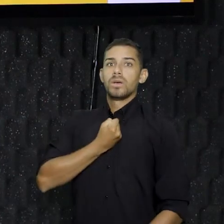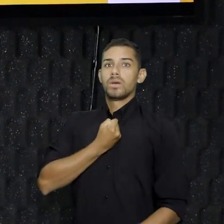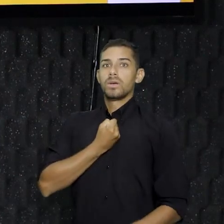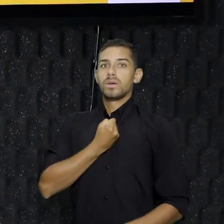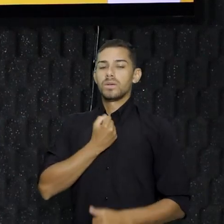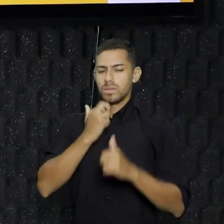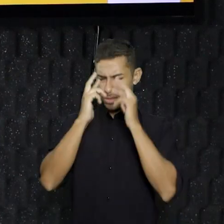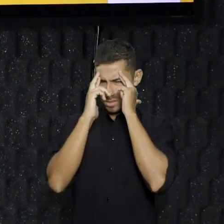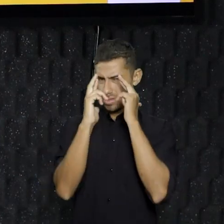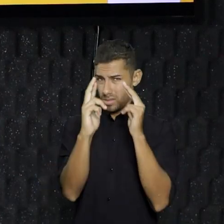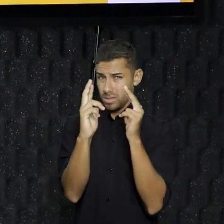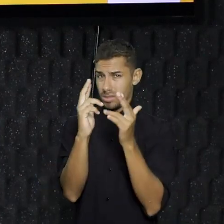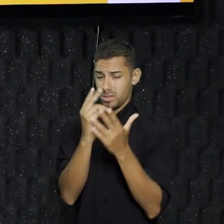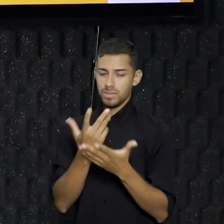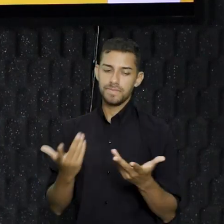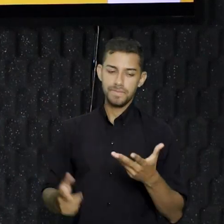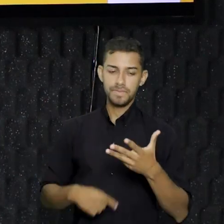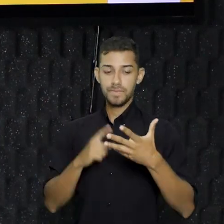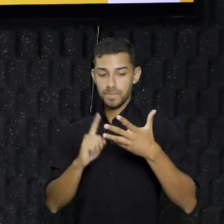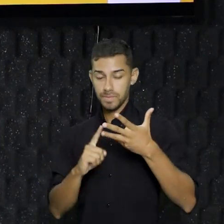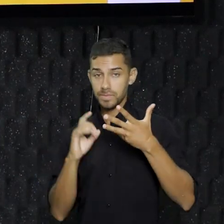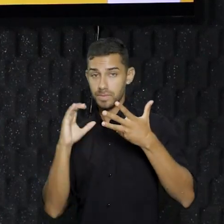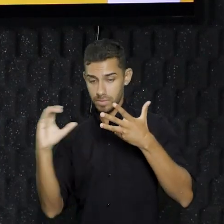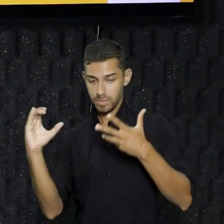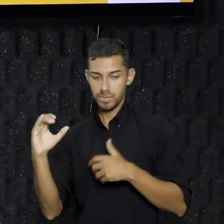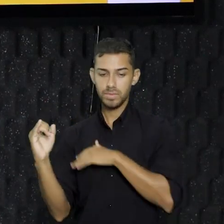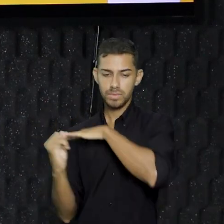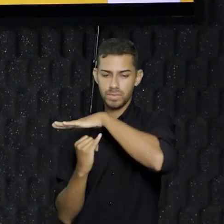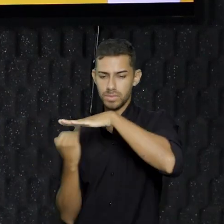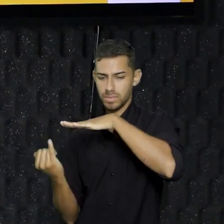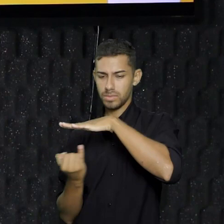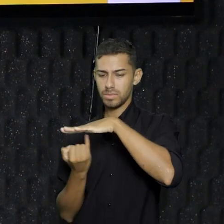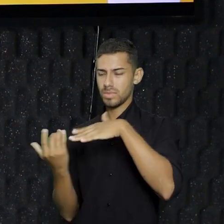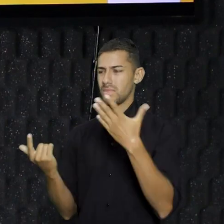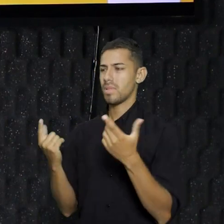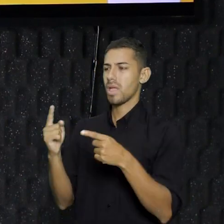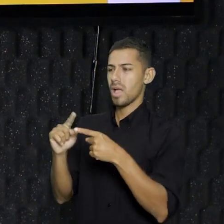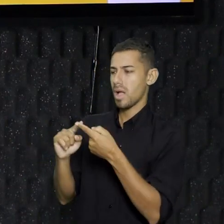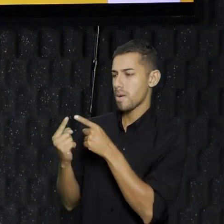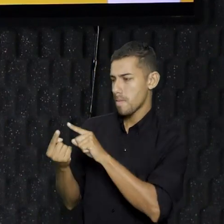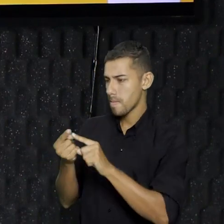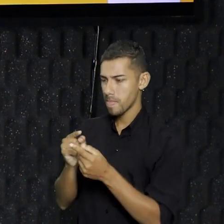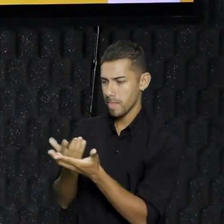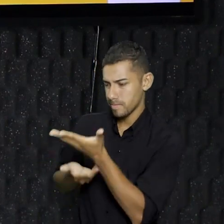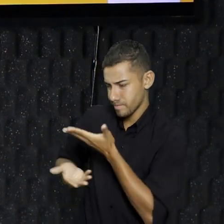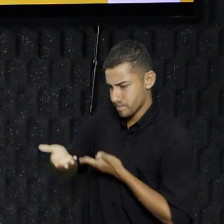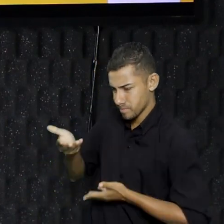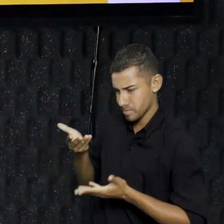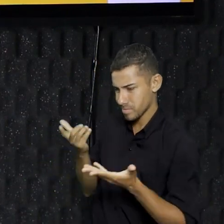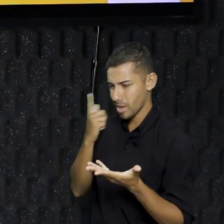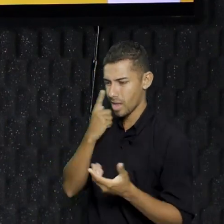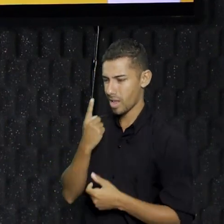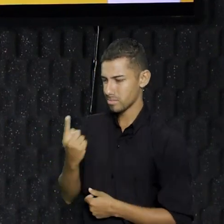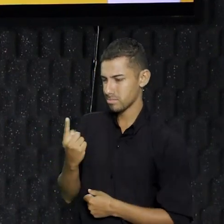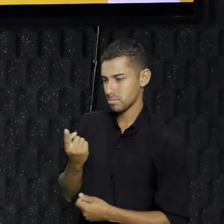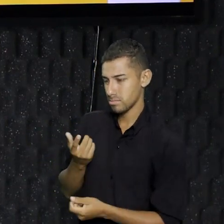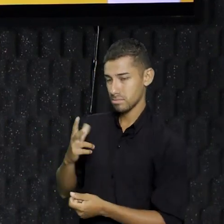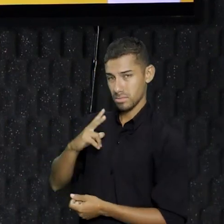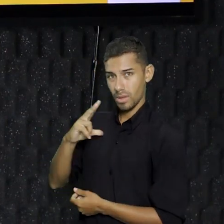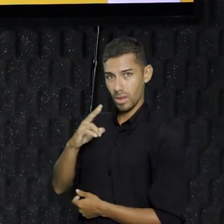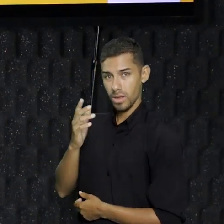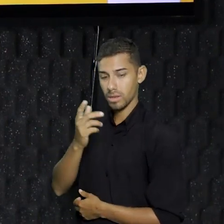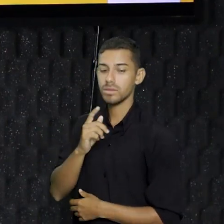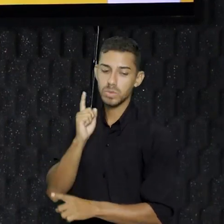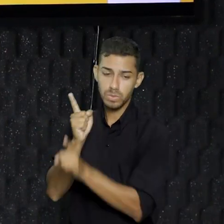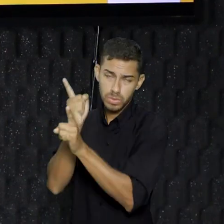de algo é informalidade pois o grau de proximidade entre as personagens permite isso e aqui eu acho